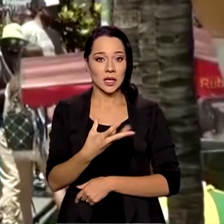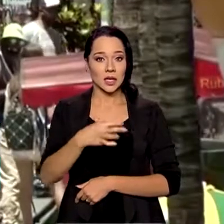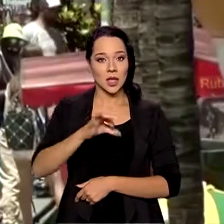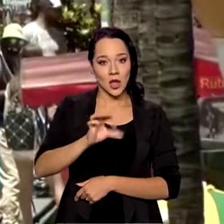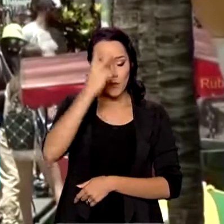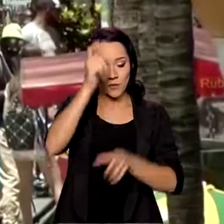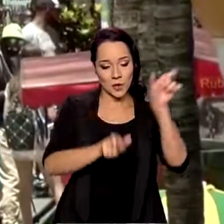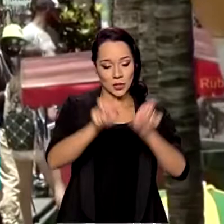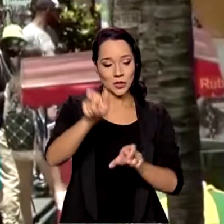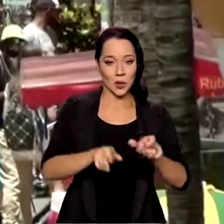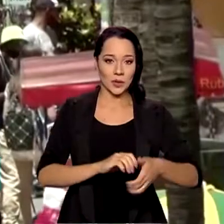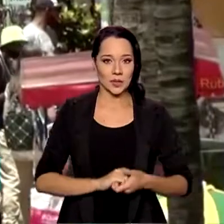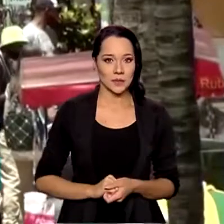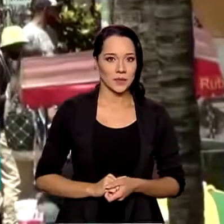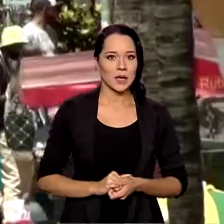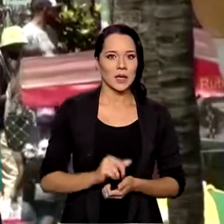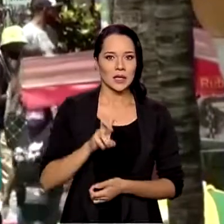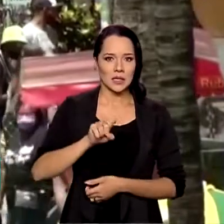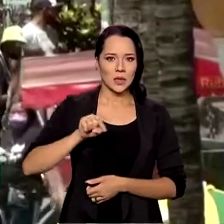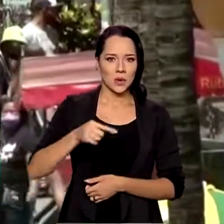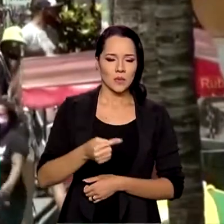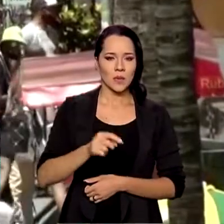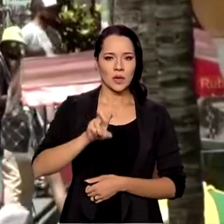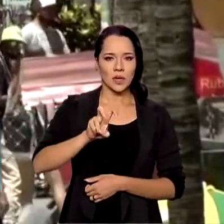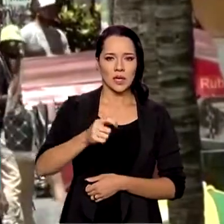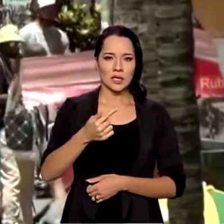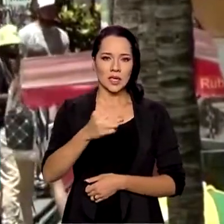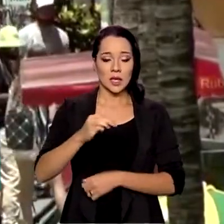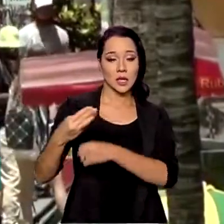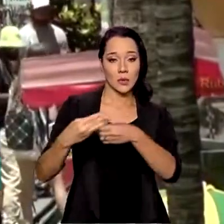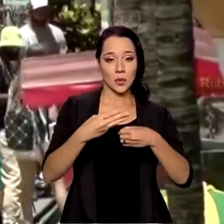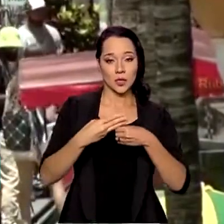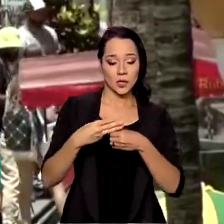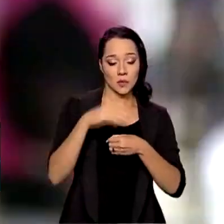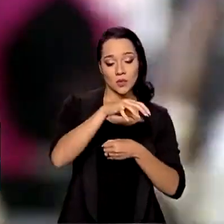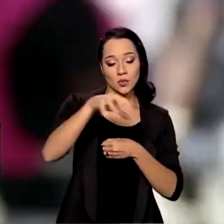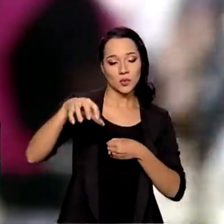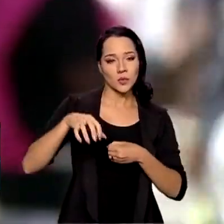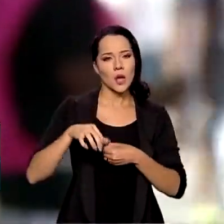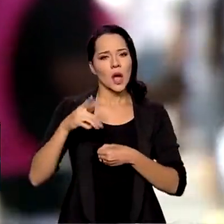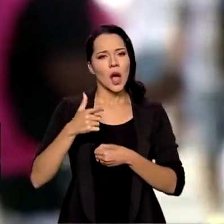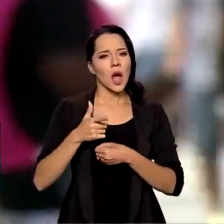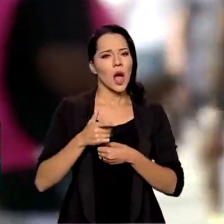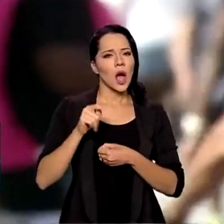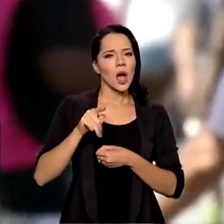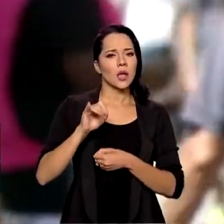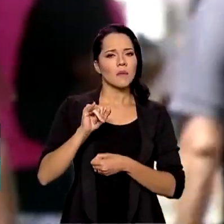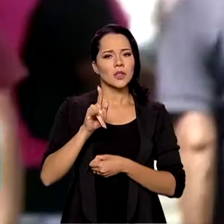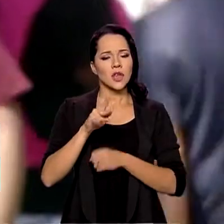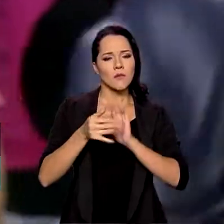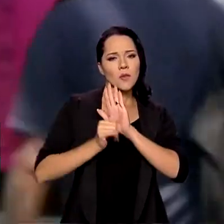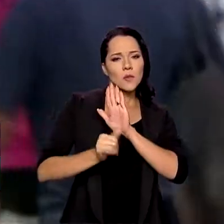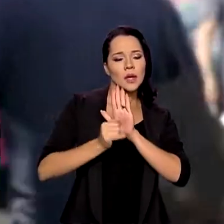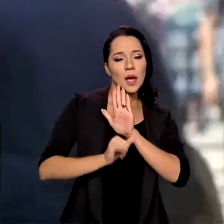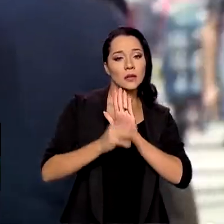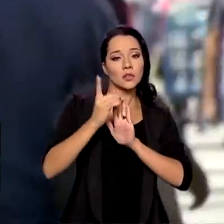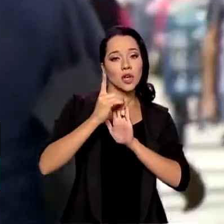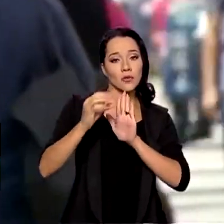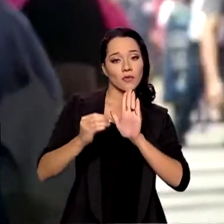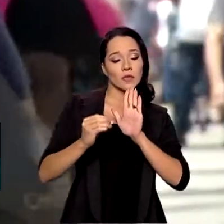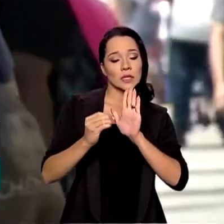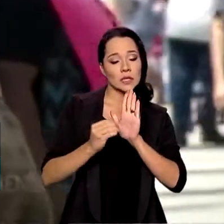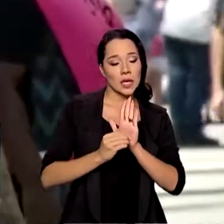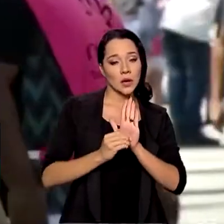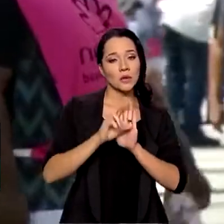213.317.639 pessoas em 5.570 municípios. A estimativa do IBGE está publicada no Diário Oficial da